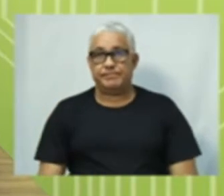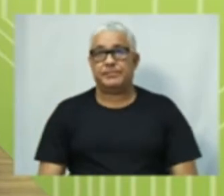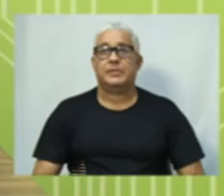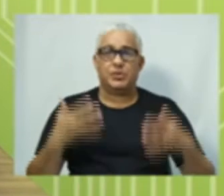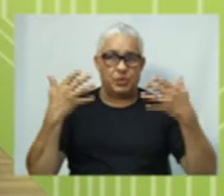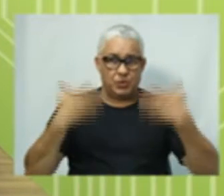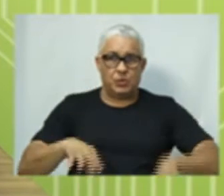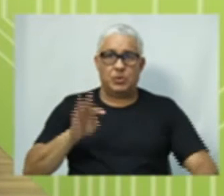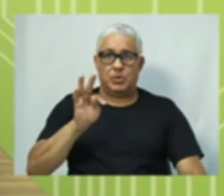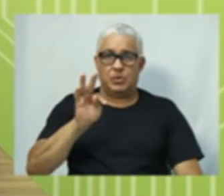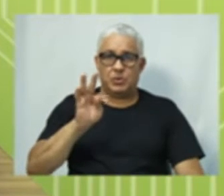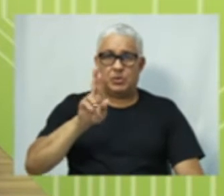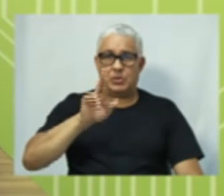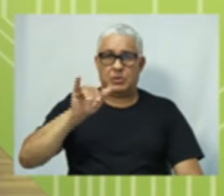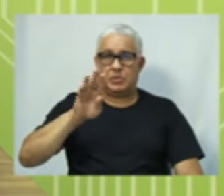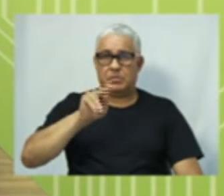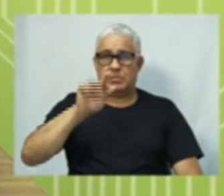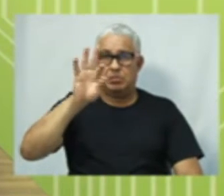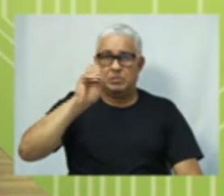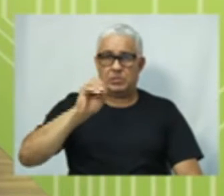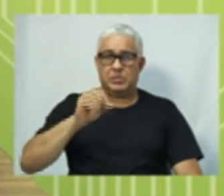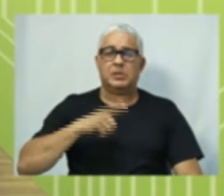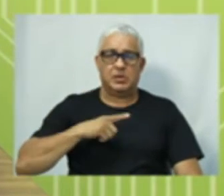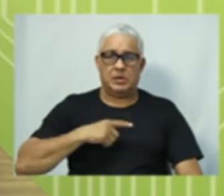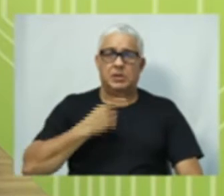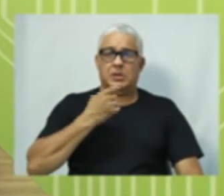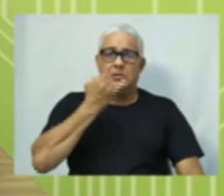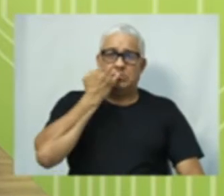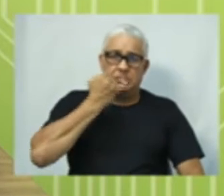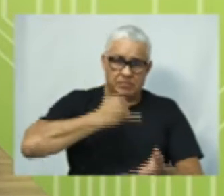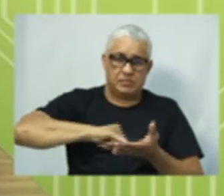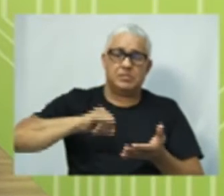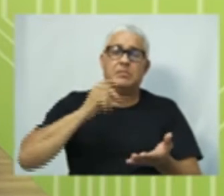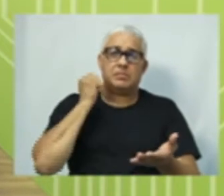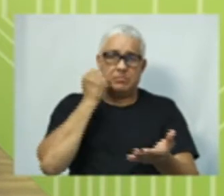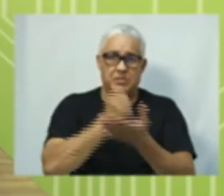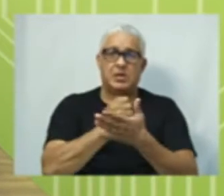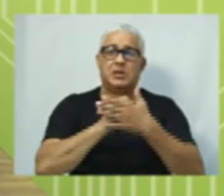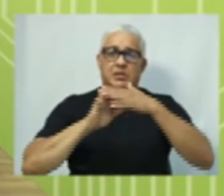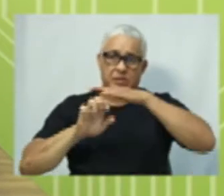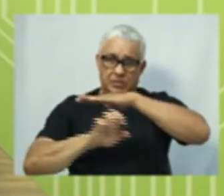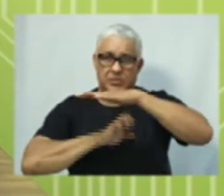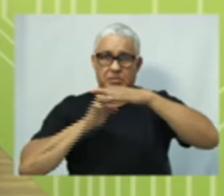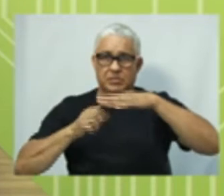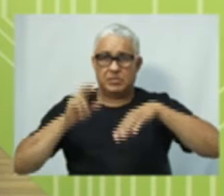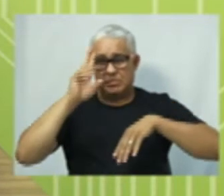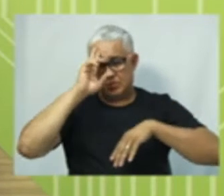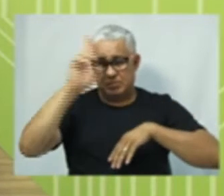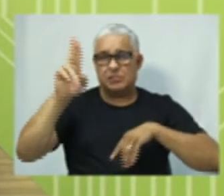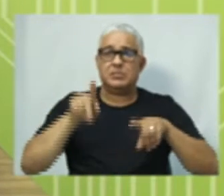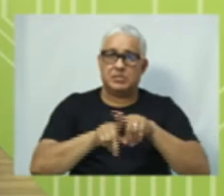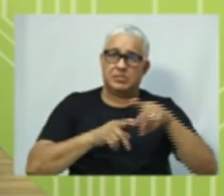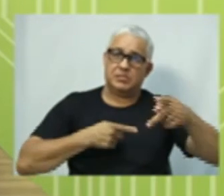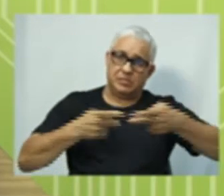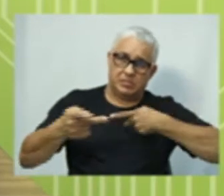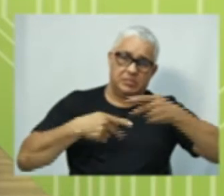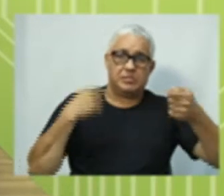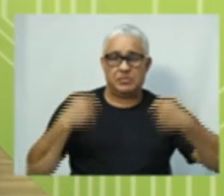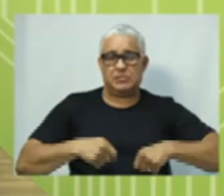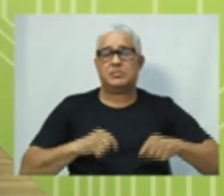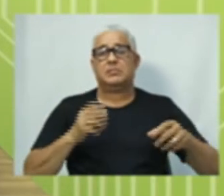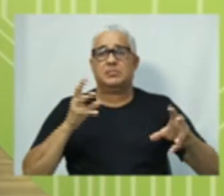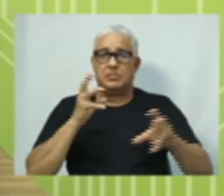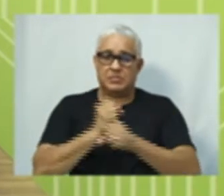muito tributo, é muitos impostos que o empresariado tem que pagar. Portanto, o planejamento tem que ser